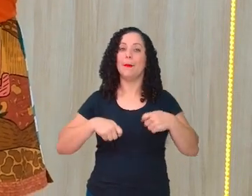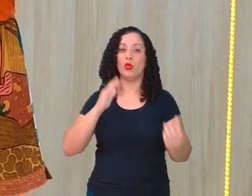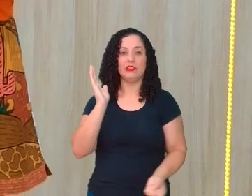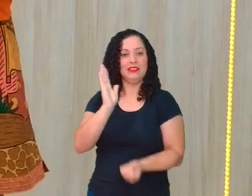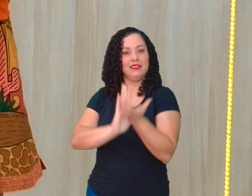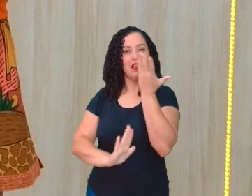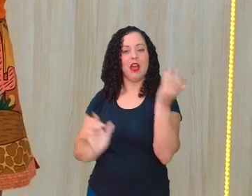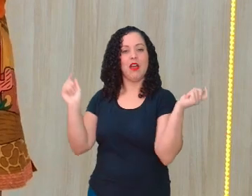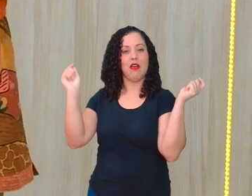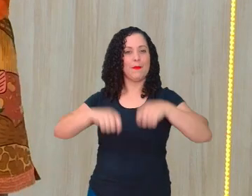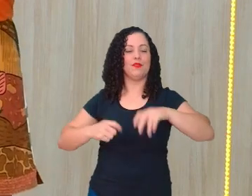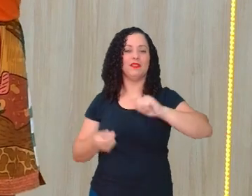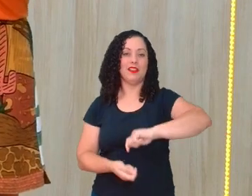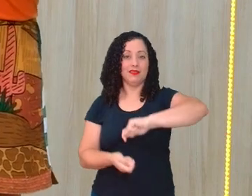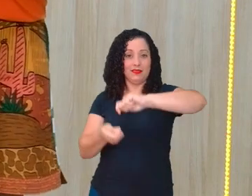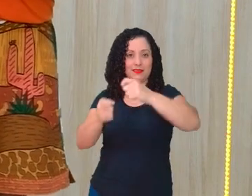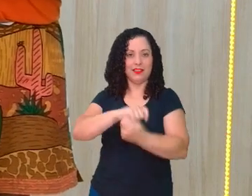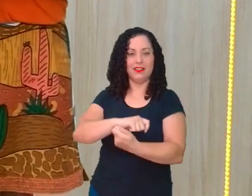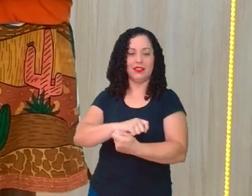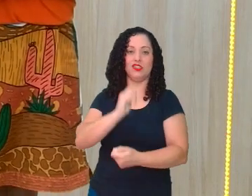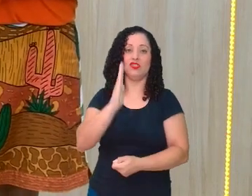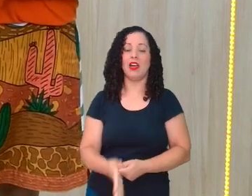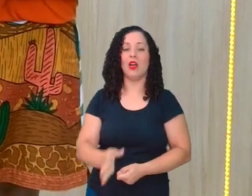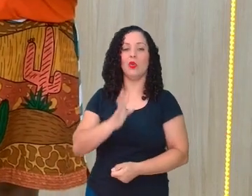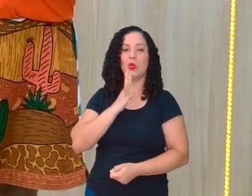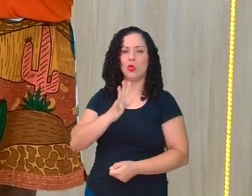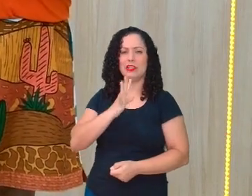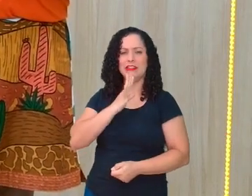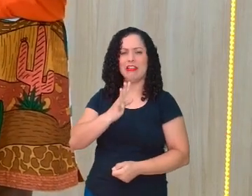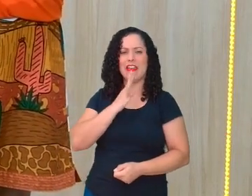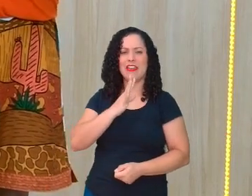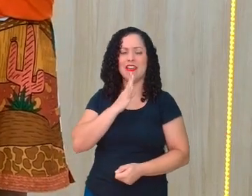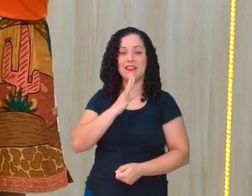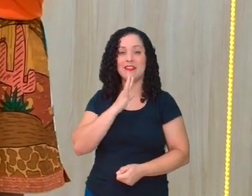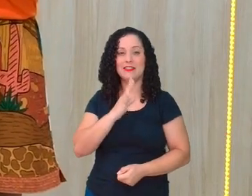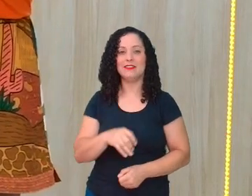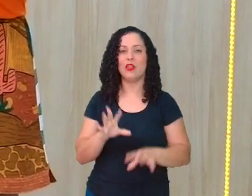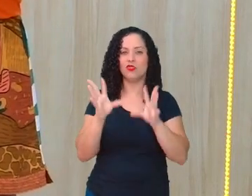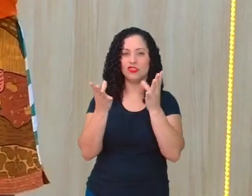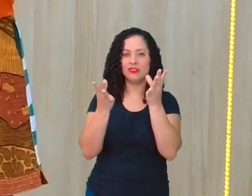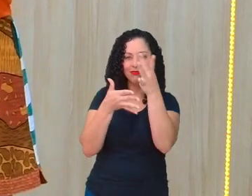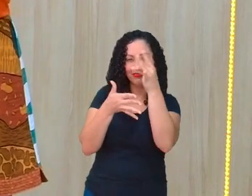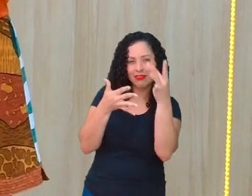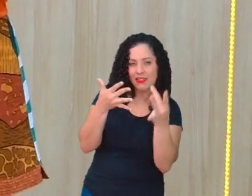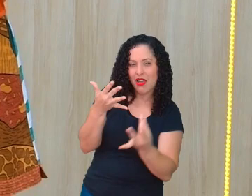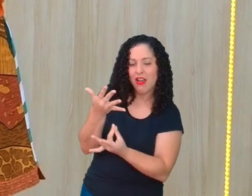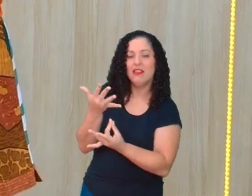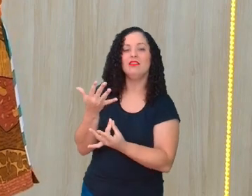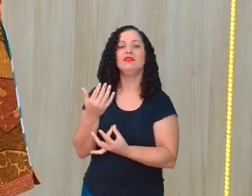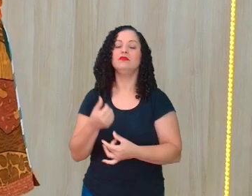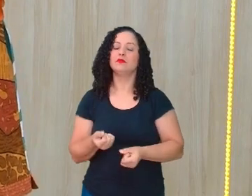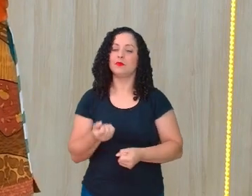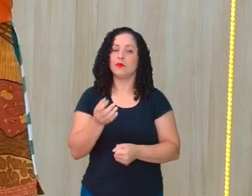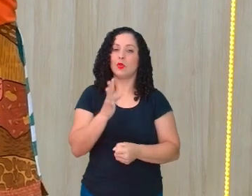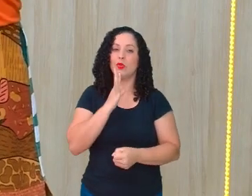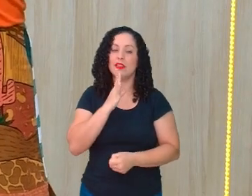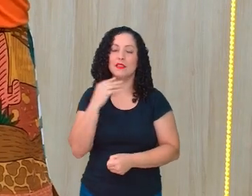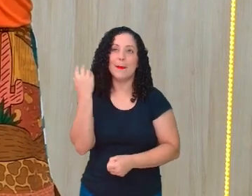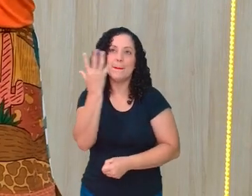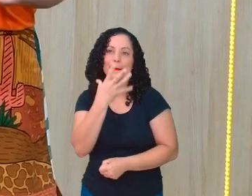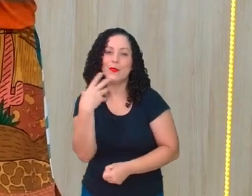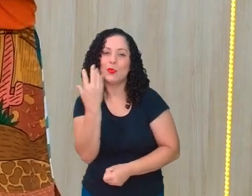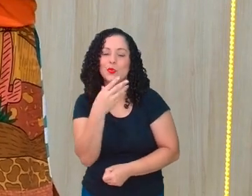pode improvisar, porque ele já domina aquela música, aquela prática,